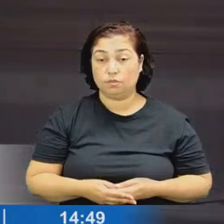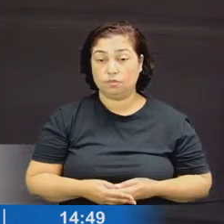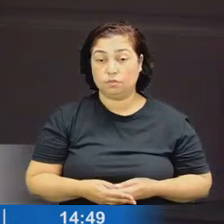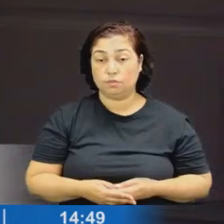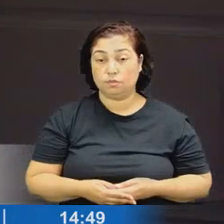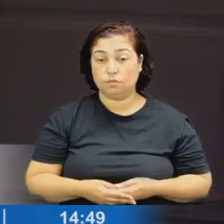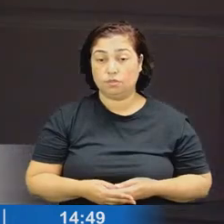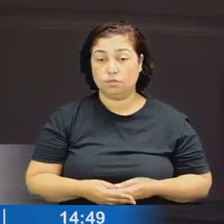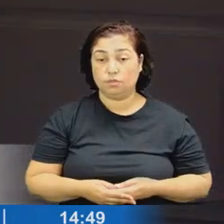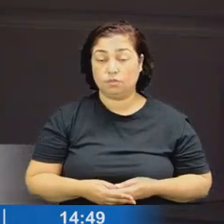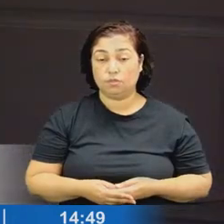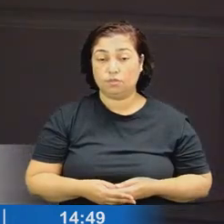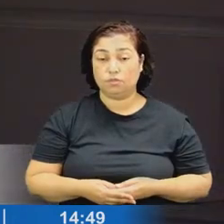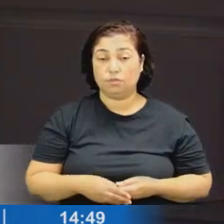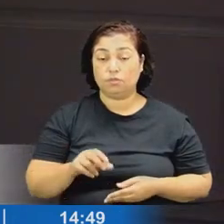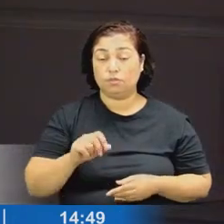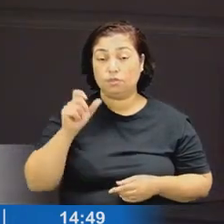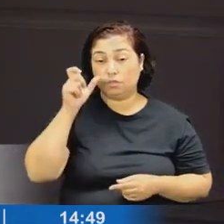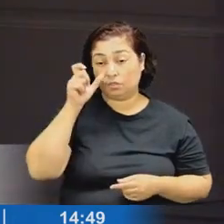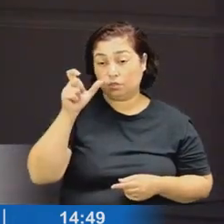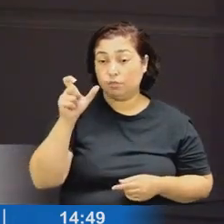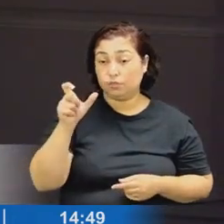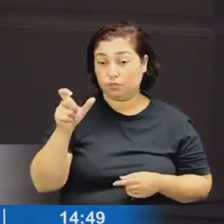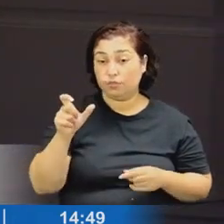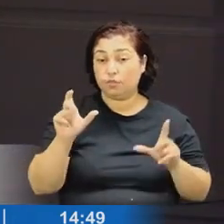Quem tá assistindo pela TV